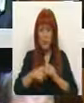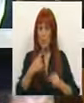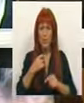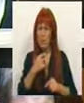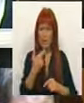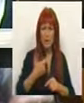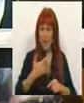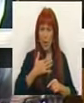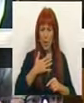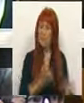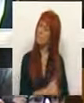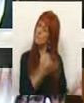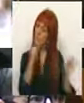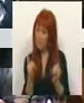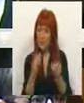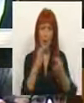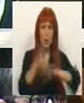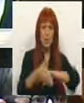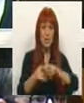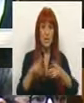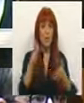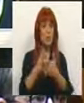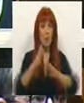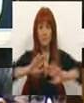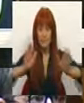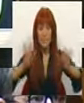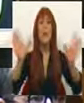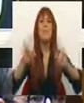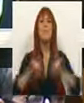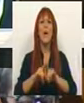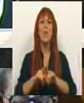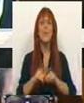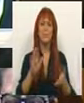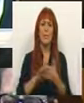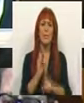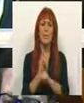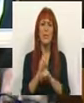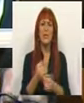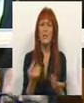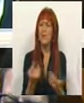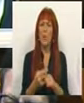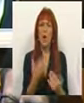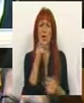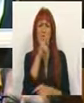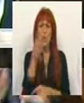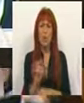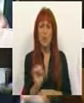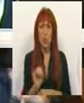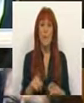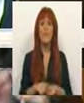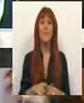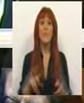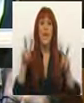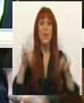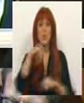questão nem responder, vamos passar à frente, é apenas e só mais uma reedição da sua falta de respostas. Segundo